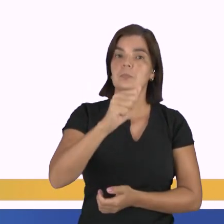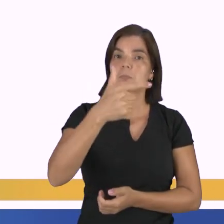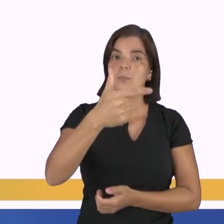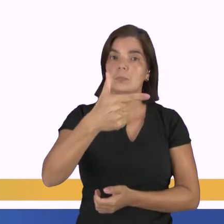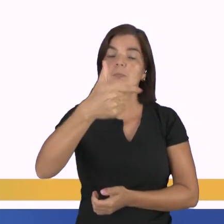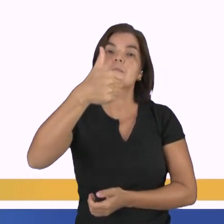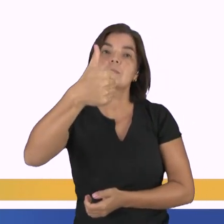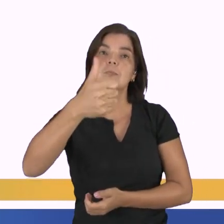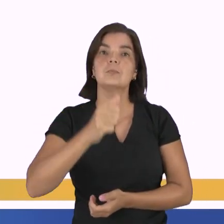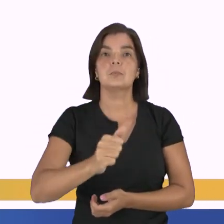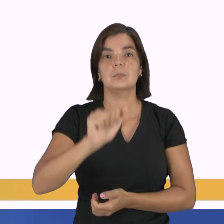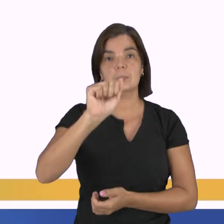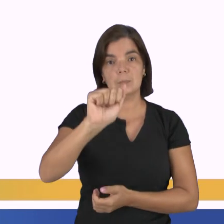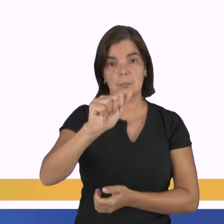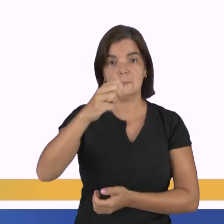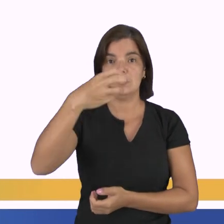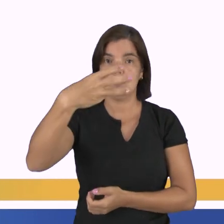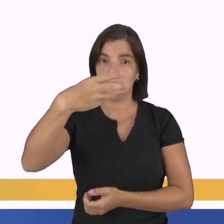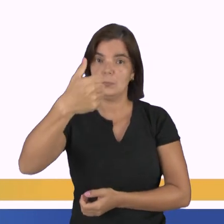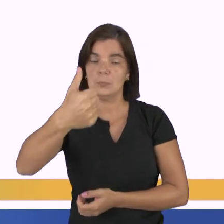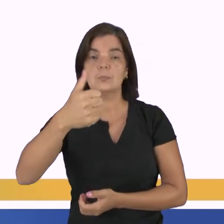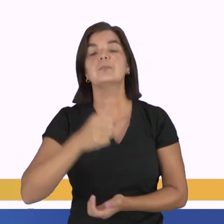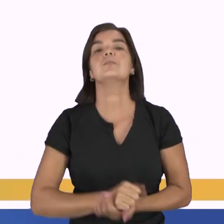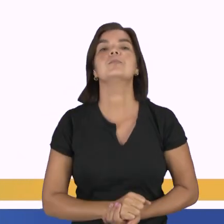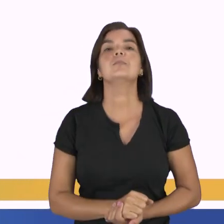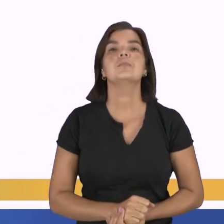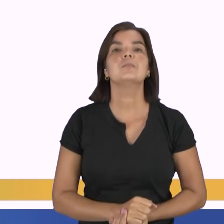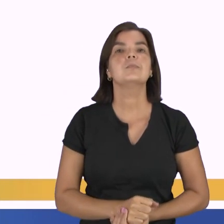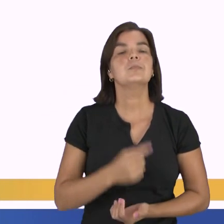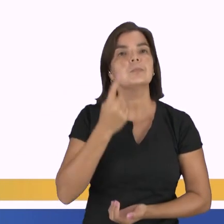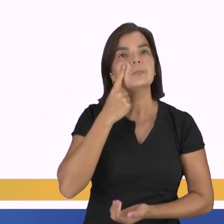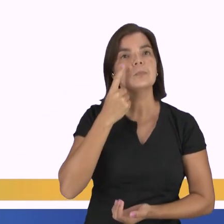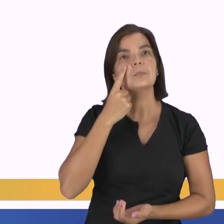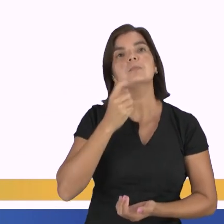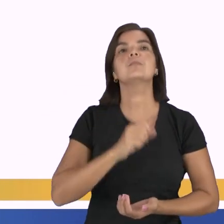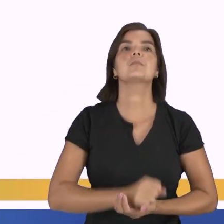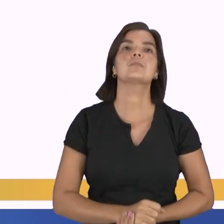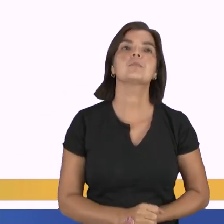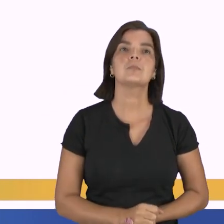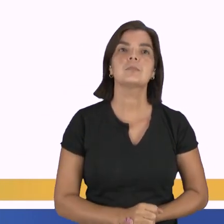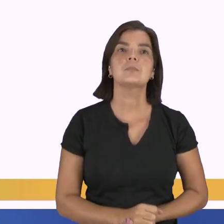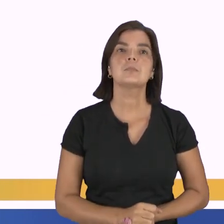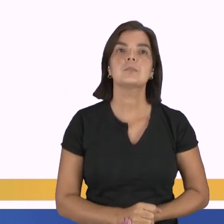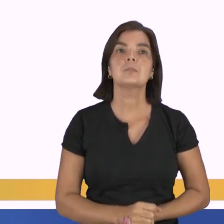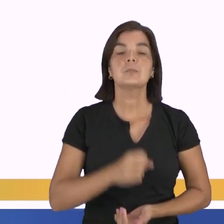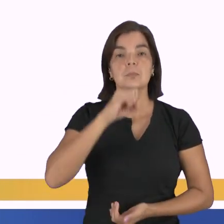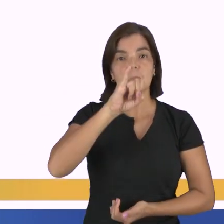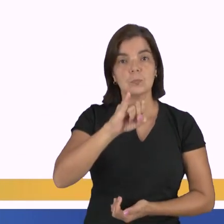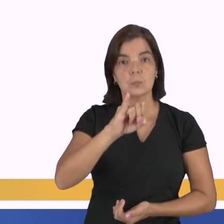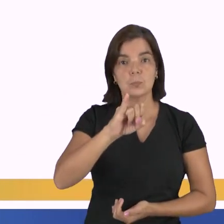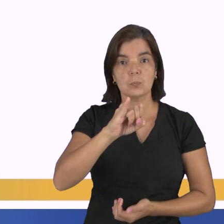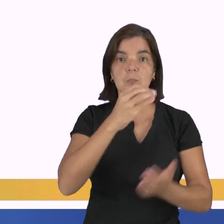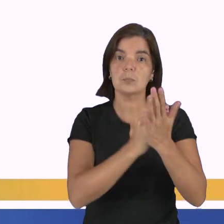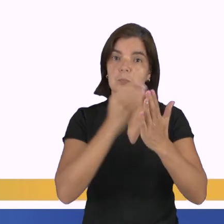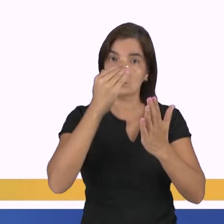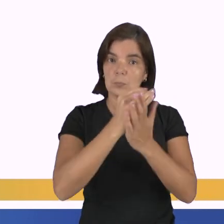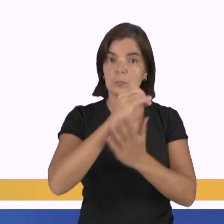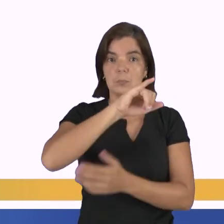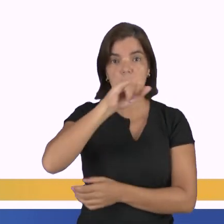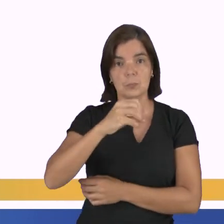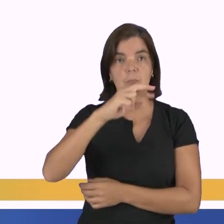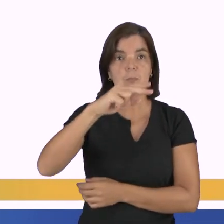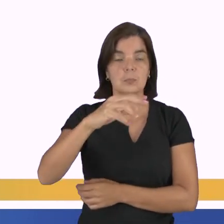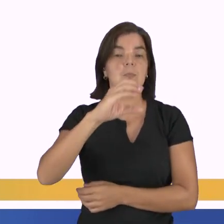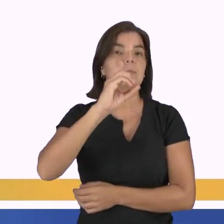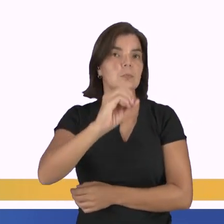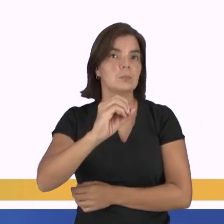tá a 31 tá E aí vai então voltando para cá se o igual maior =